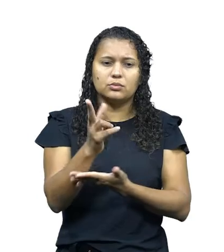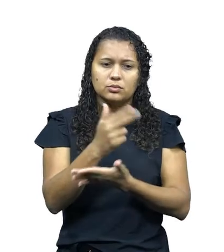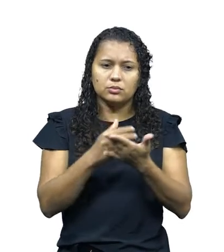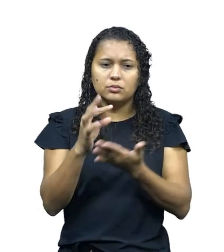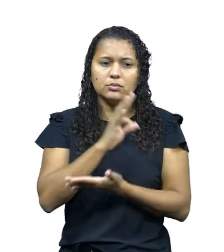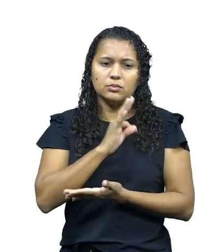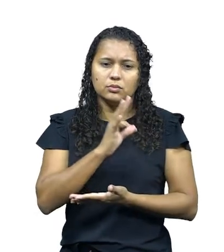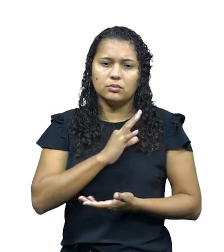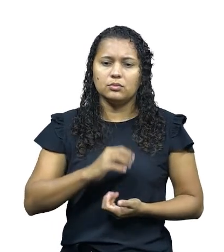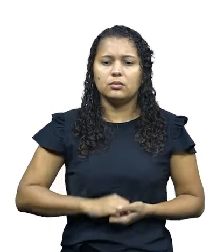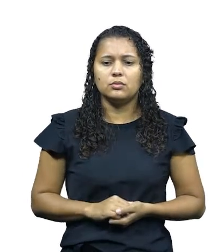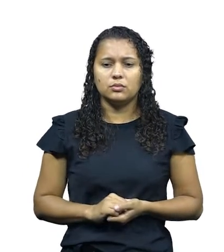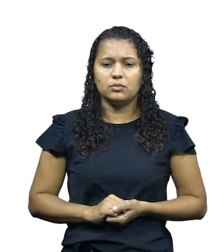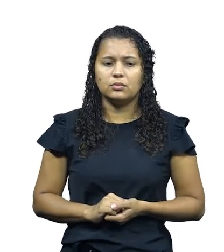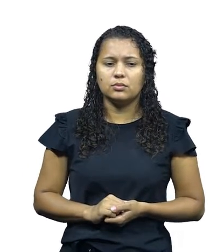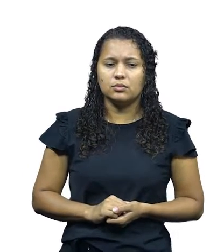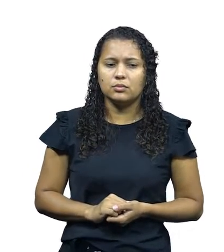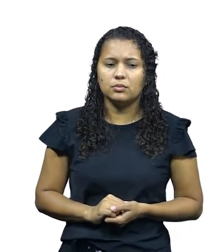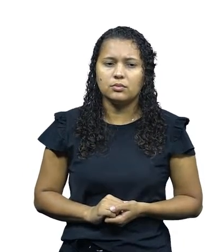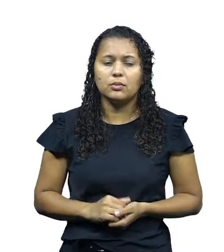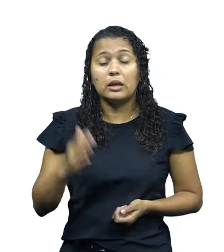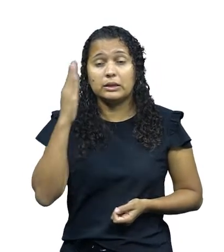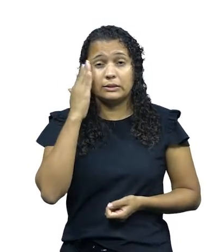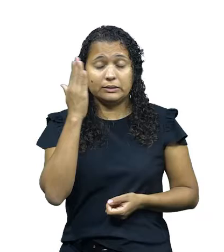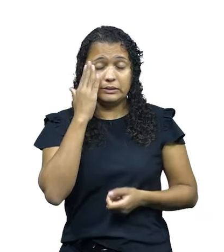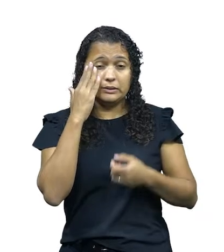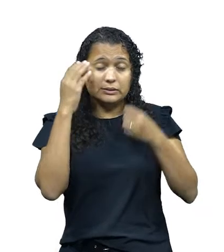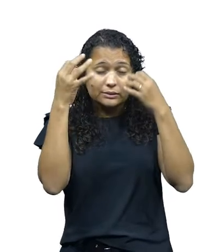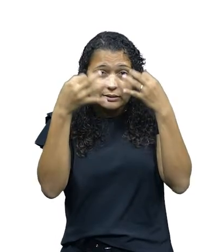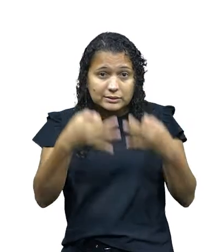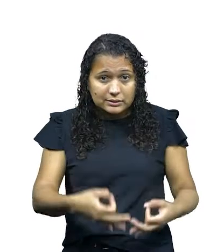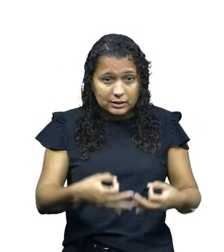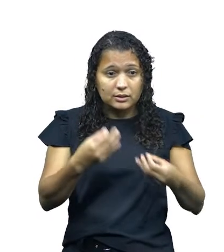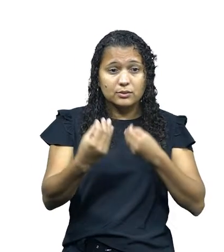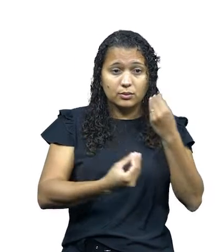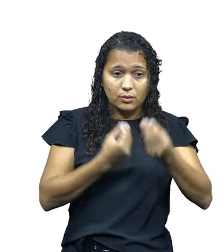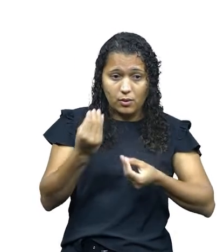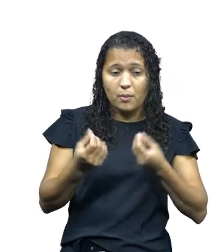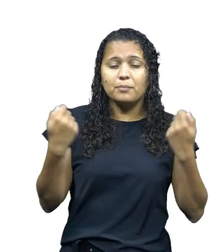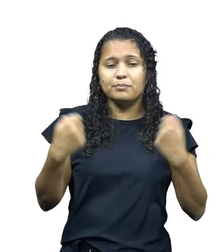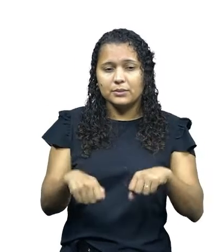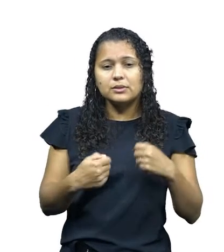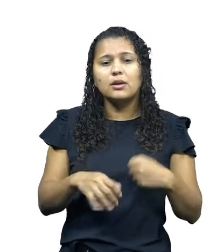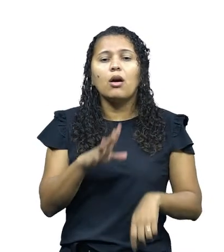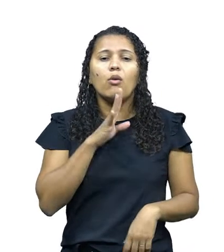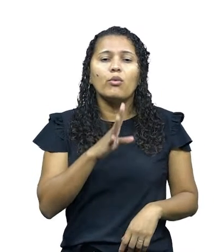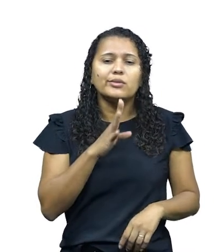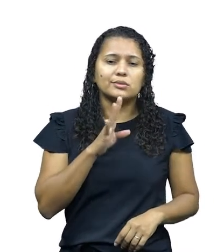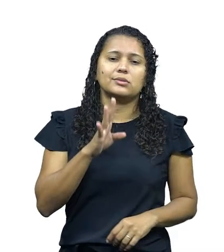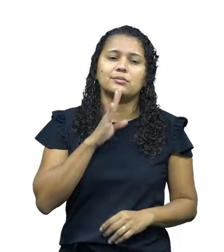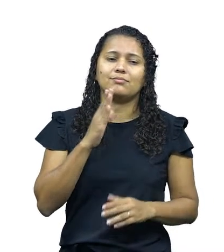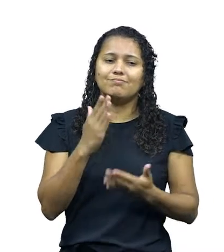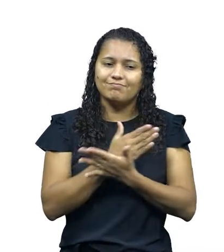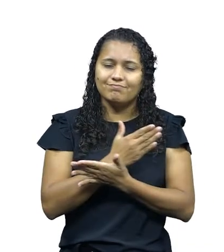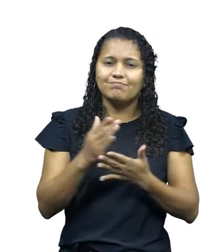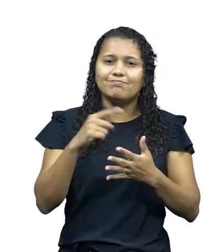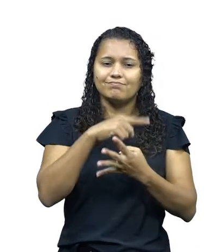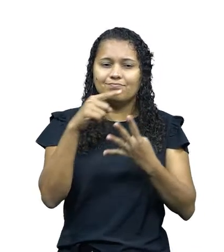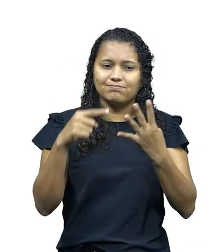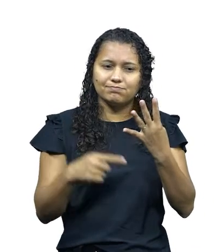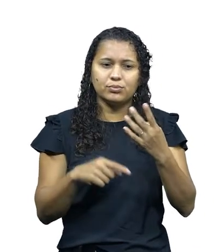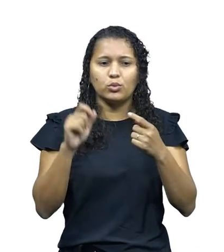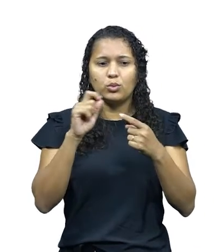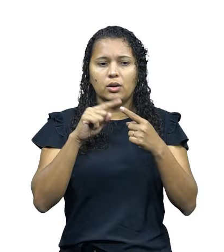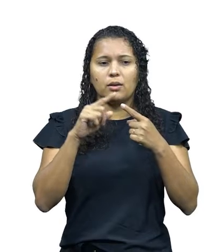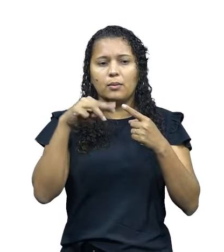técnico. Então, para a gente entender bem as projeções ortográficas, nós precisamos conhecer alguns elementos,